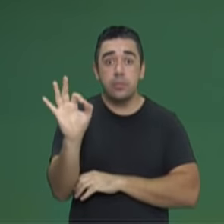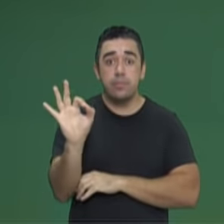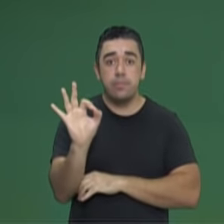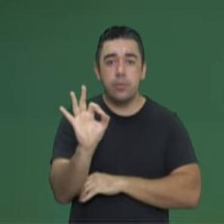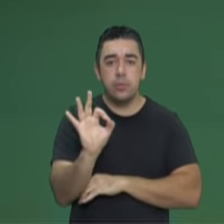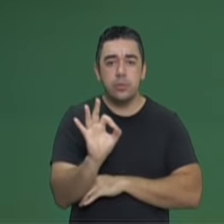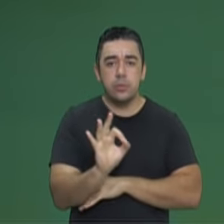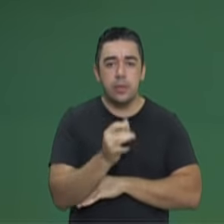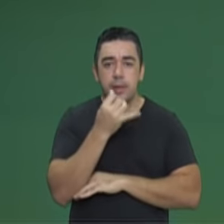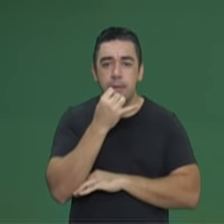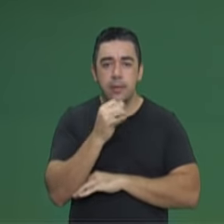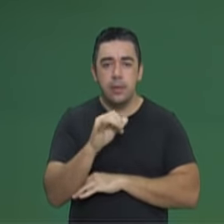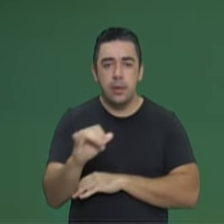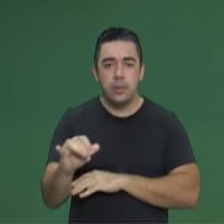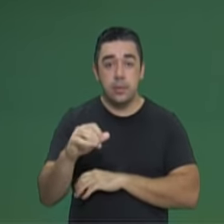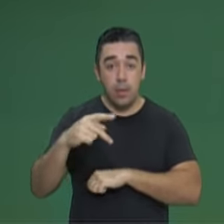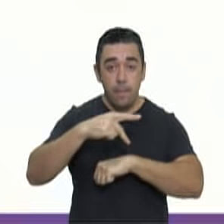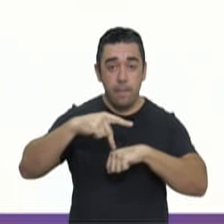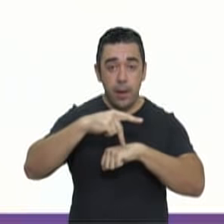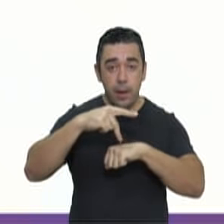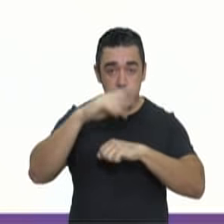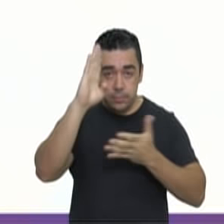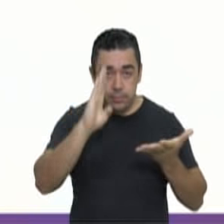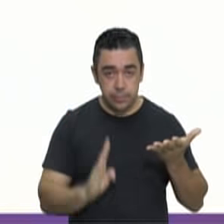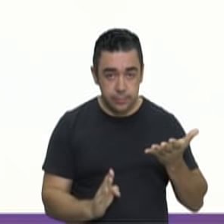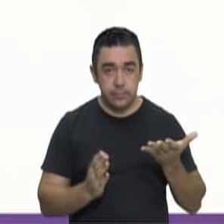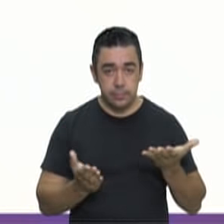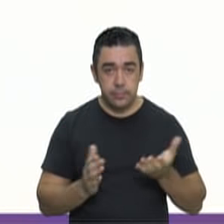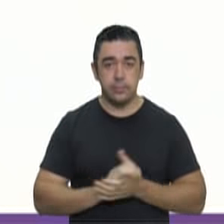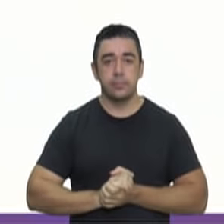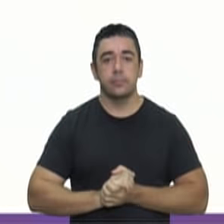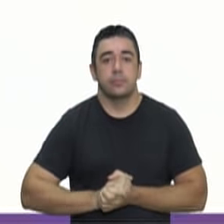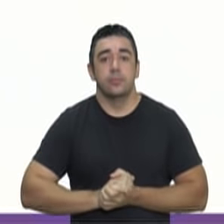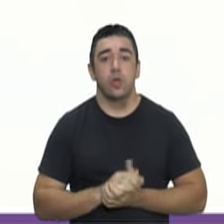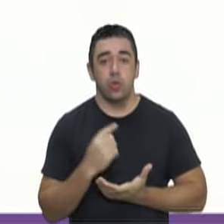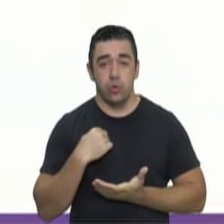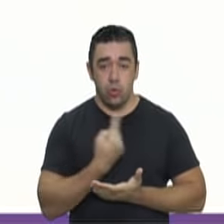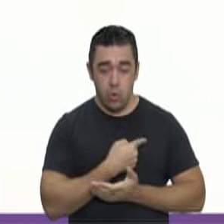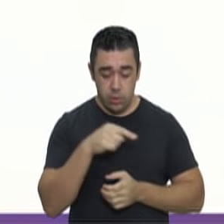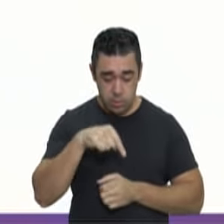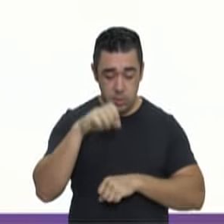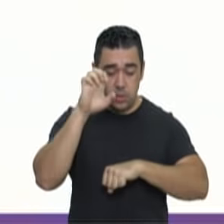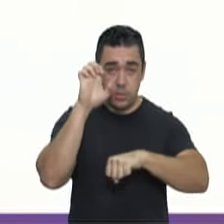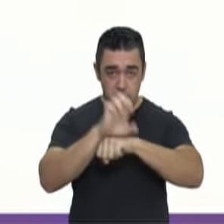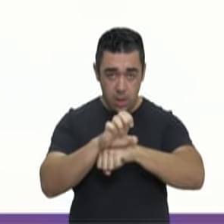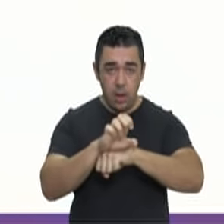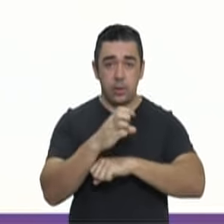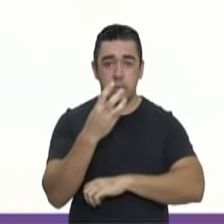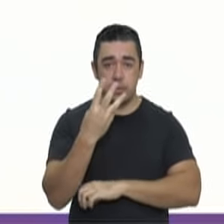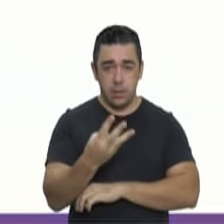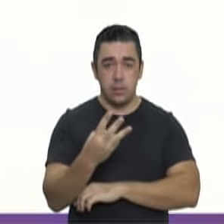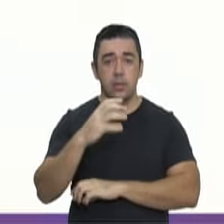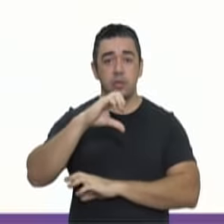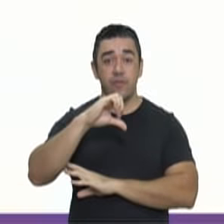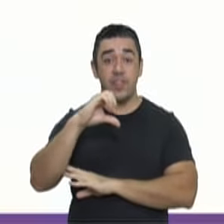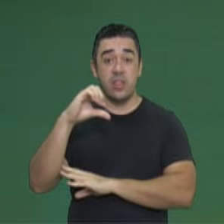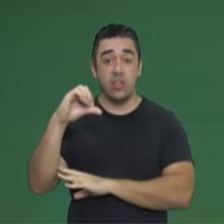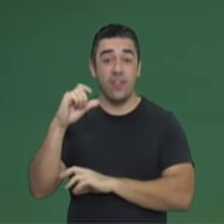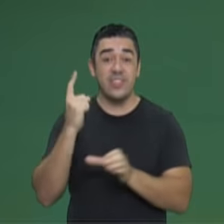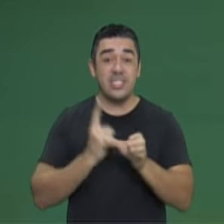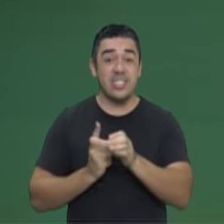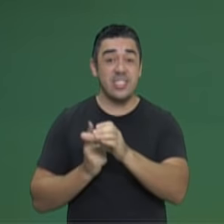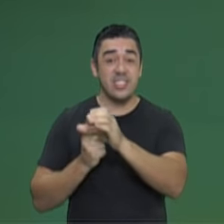elétrica consumida no nosso país. Nosso estado possui 399 municípios.